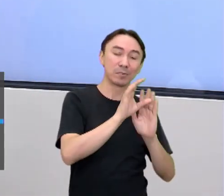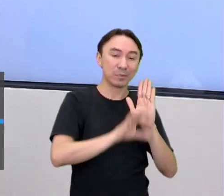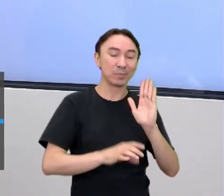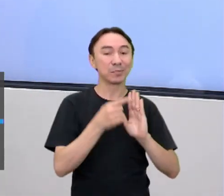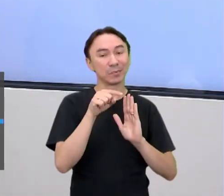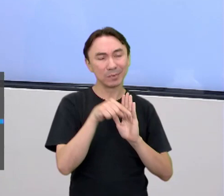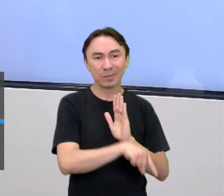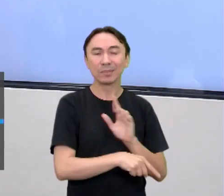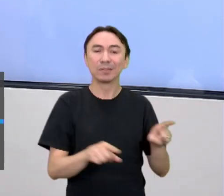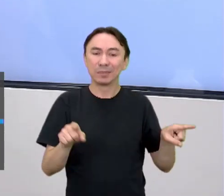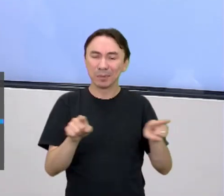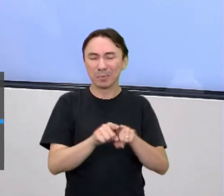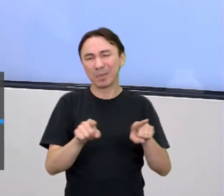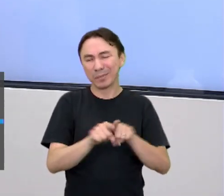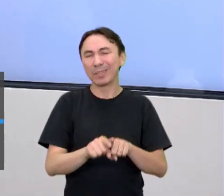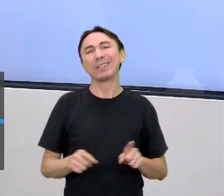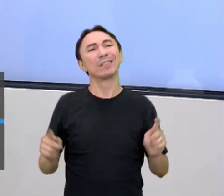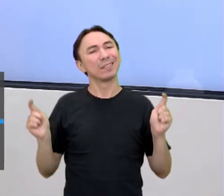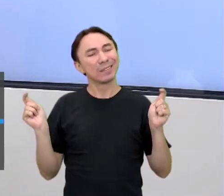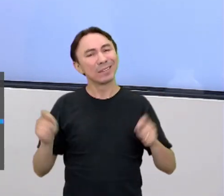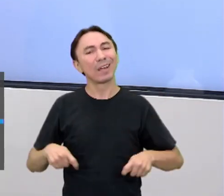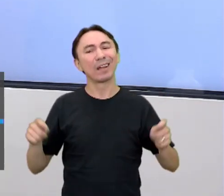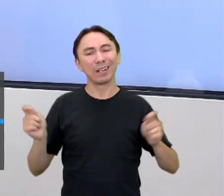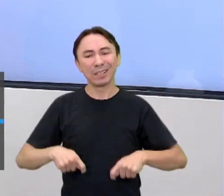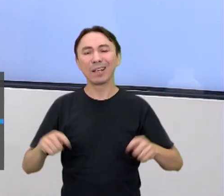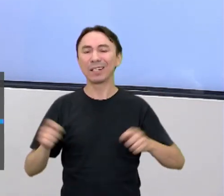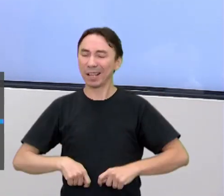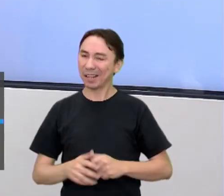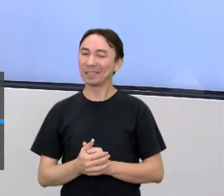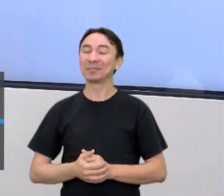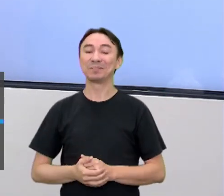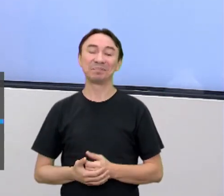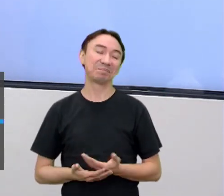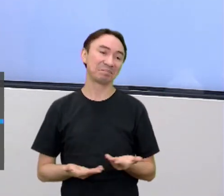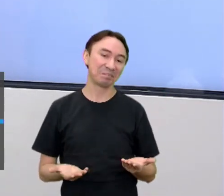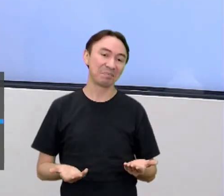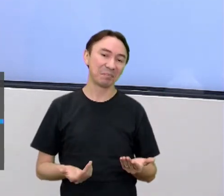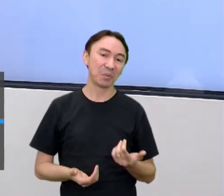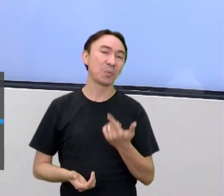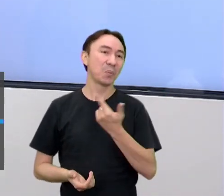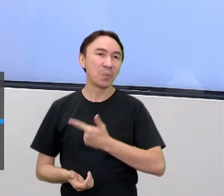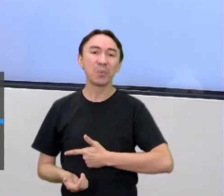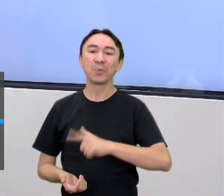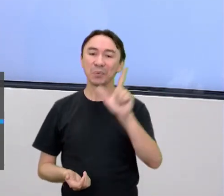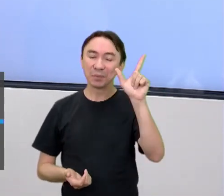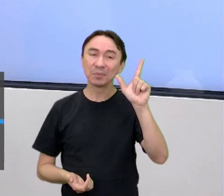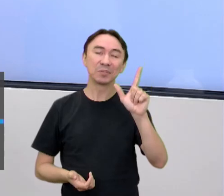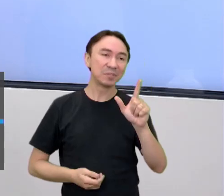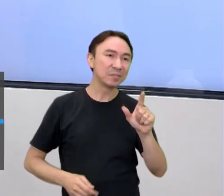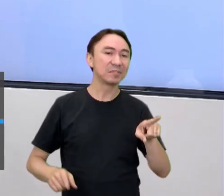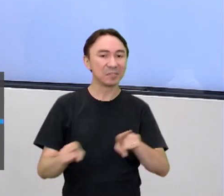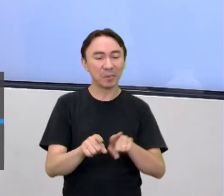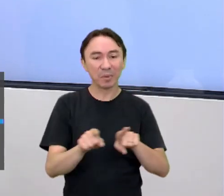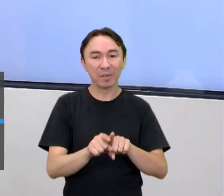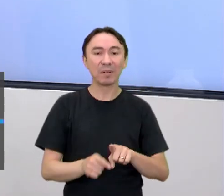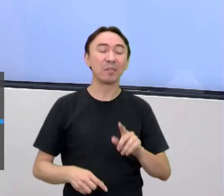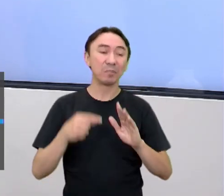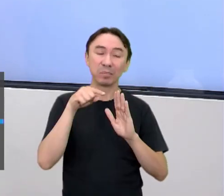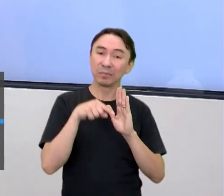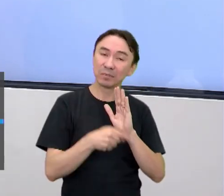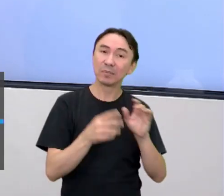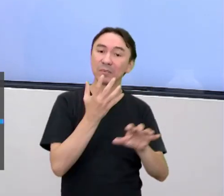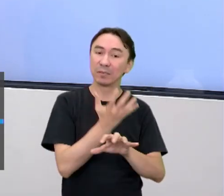outro, mas caberia nesse aqui também, em outra situação, né? O outro aprofundamento lá, né? Pensamento e resolução de